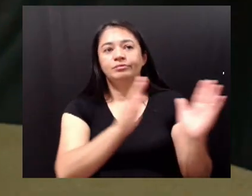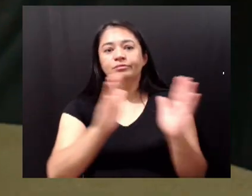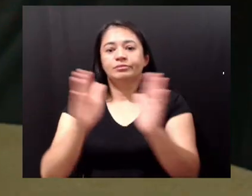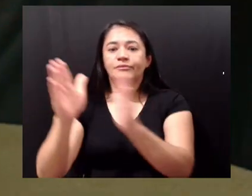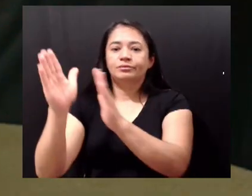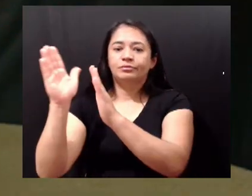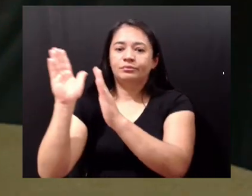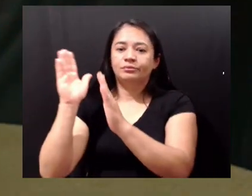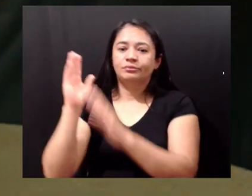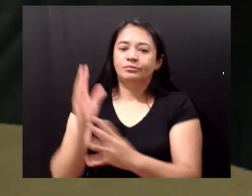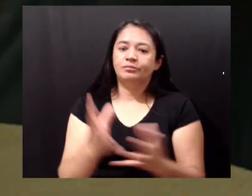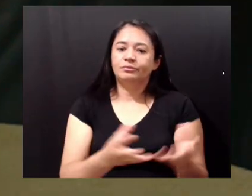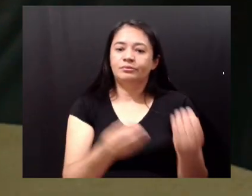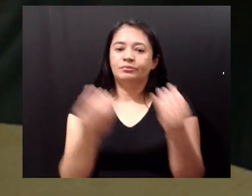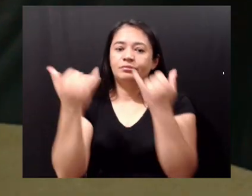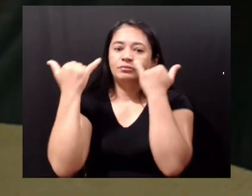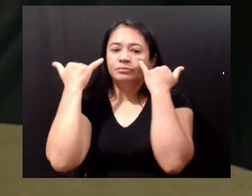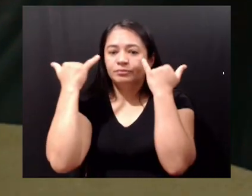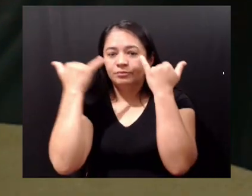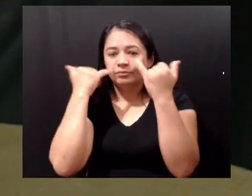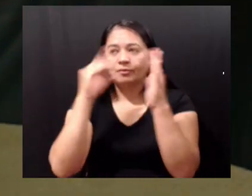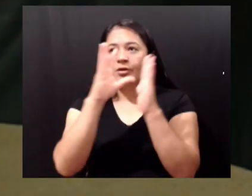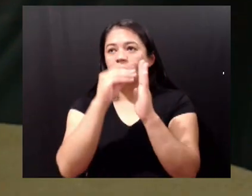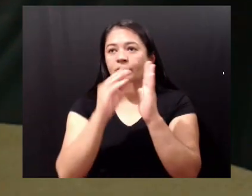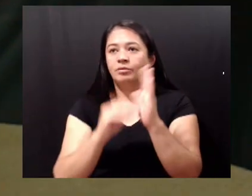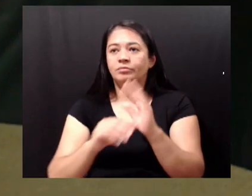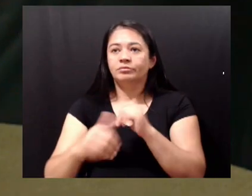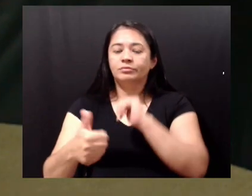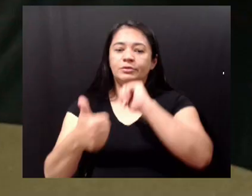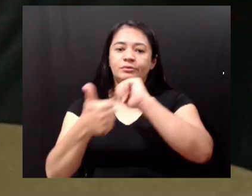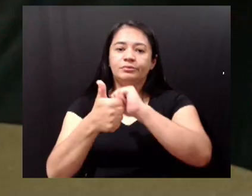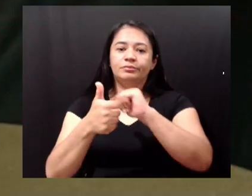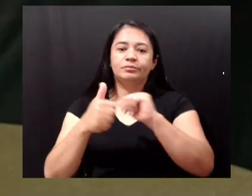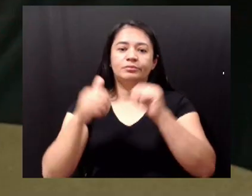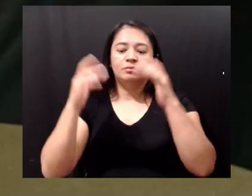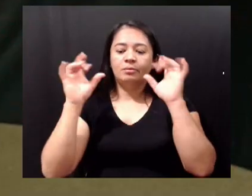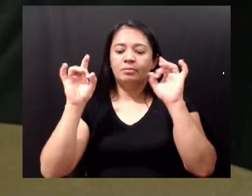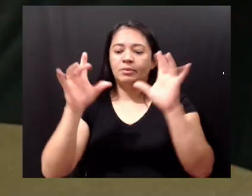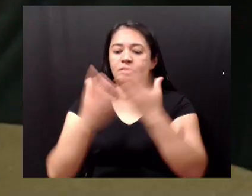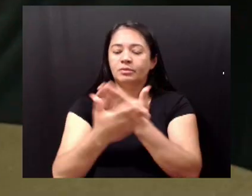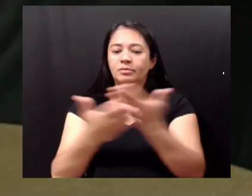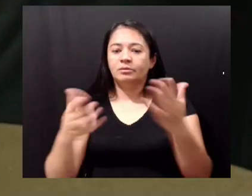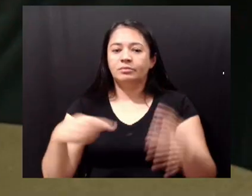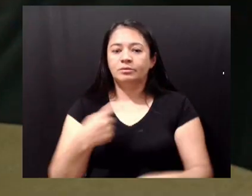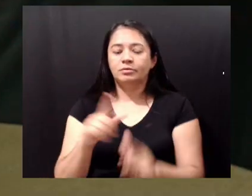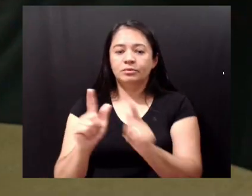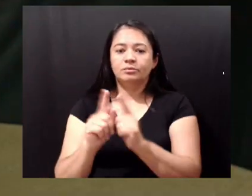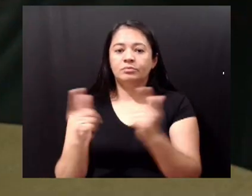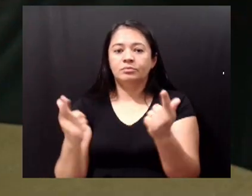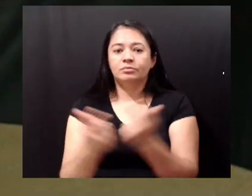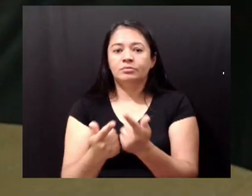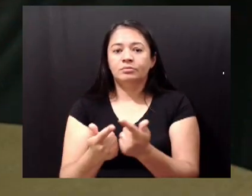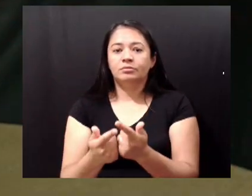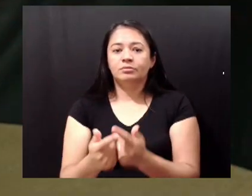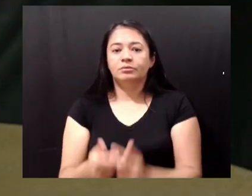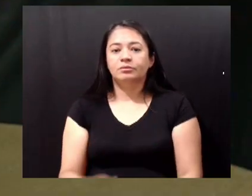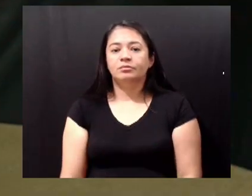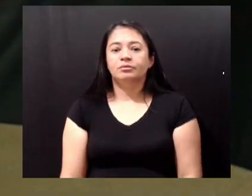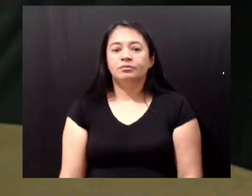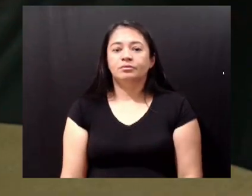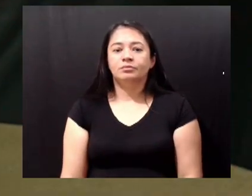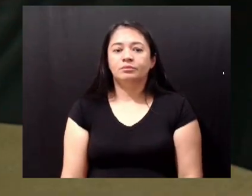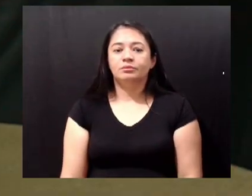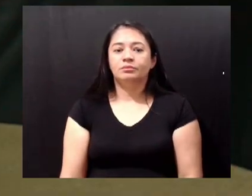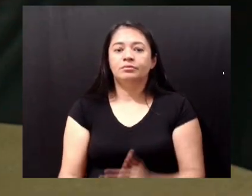muita informação, conteúdo de alta qualidade, produzido especialmente da nossa equipe do Grupo Mais Comunicação, especialmente para você que está